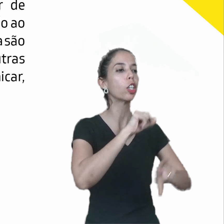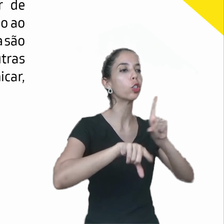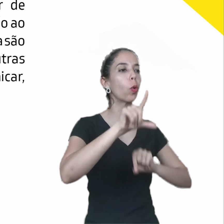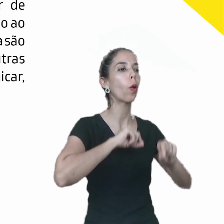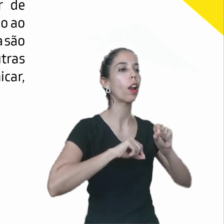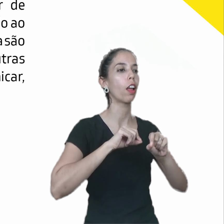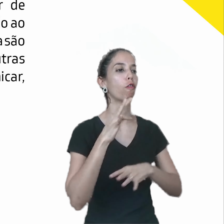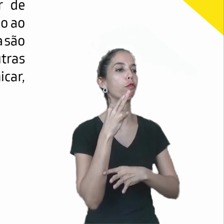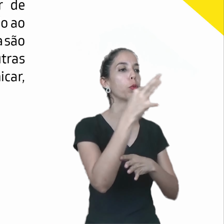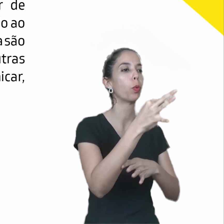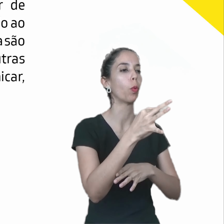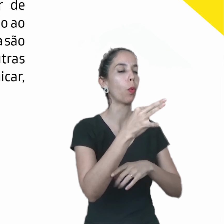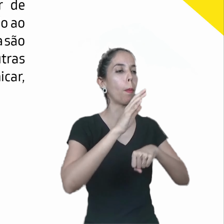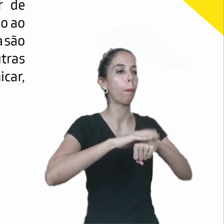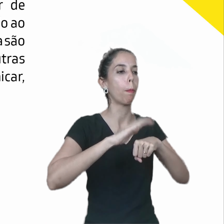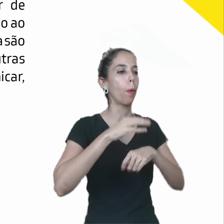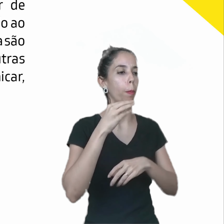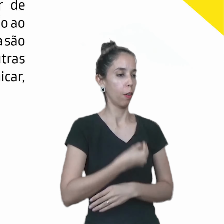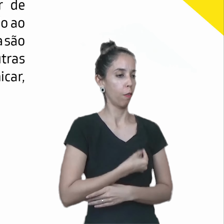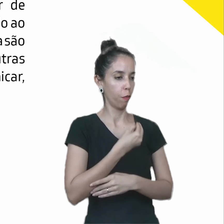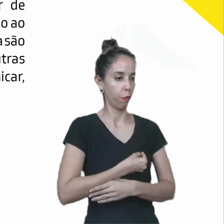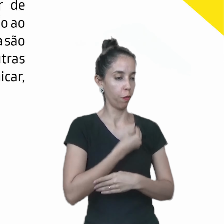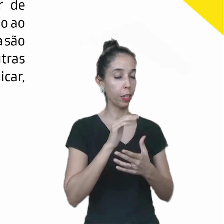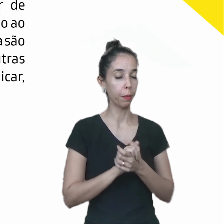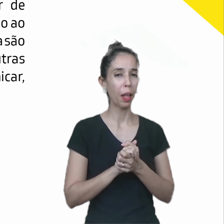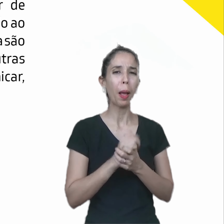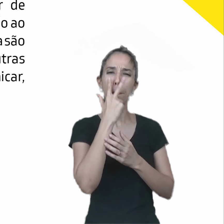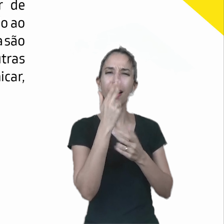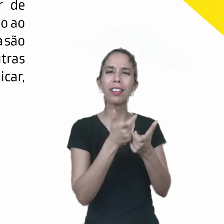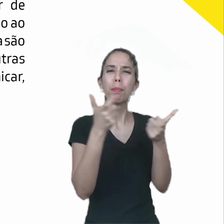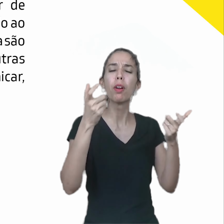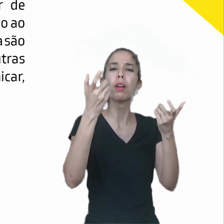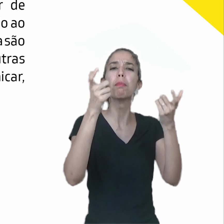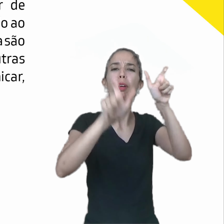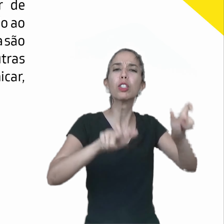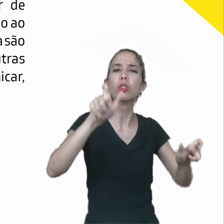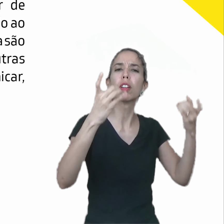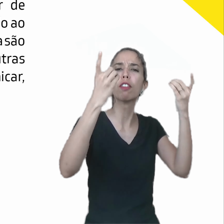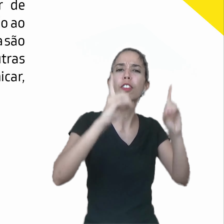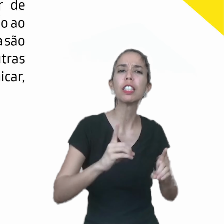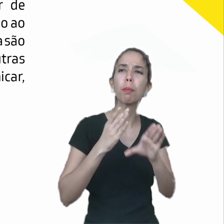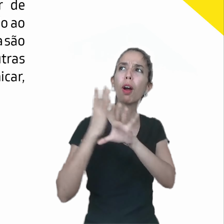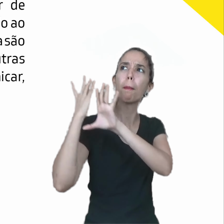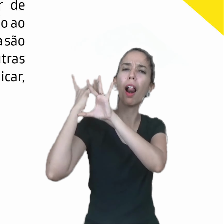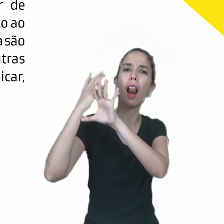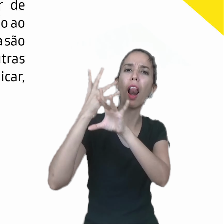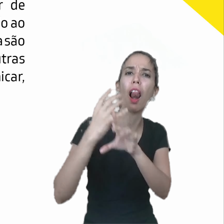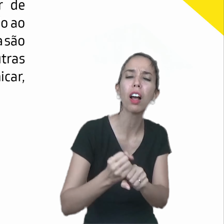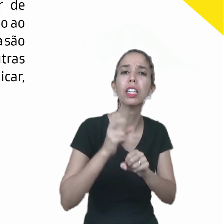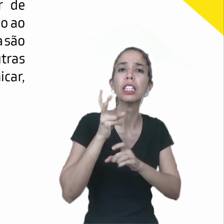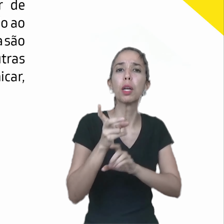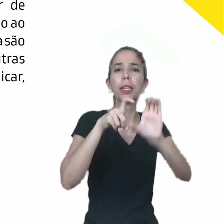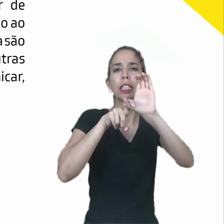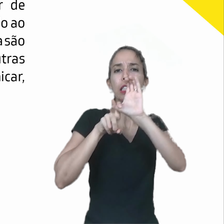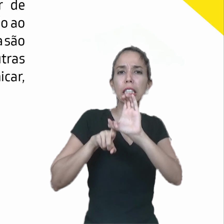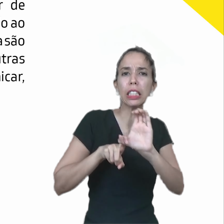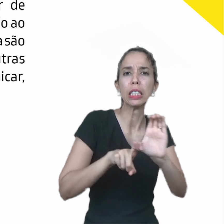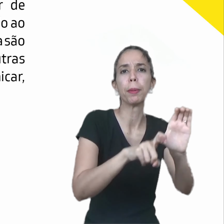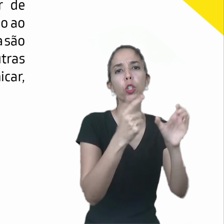escolher os rumos de sua própria vida Dado o preconceito de que pessoas com deficiência São historicamente sempre